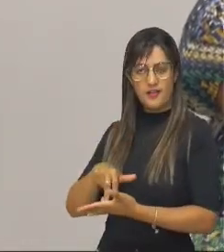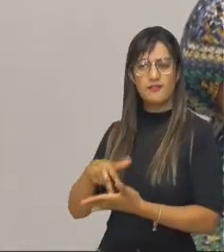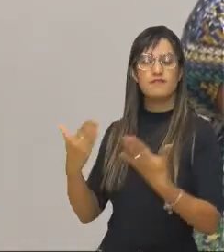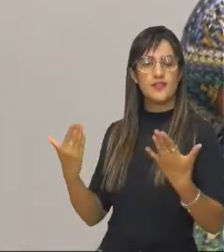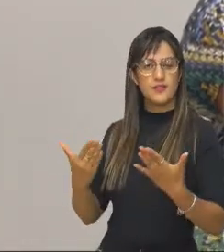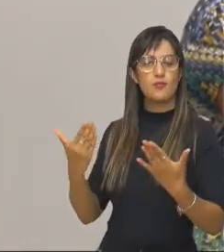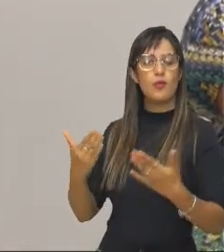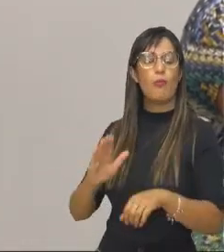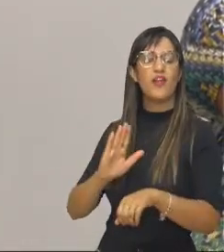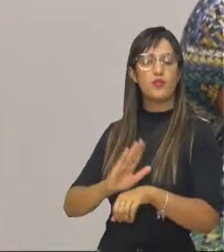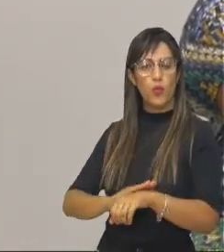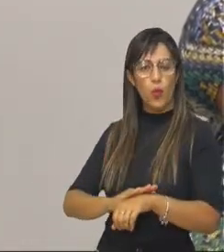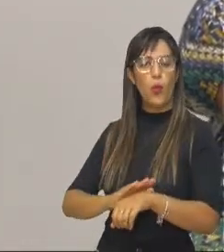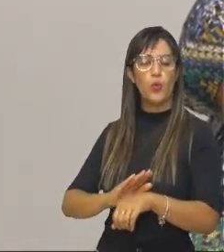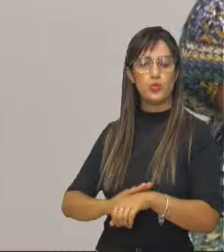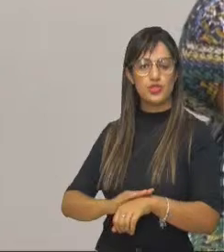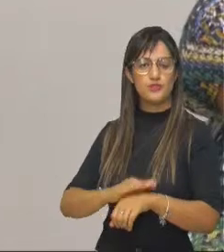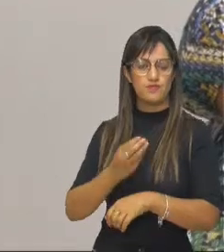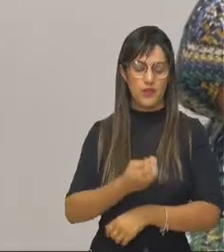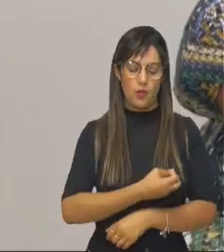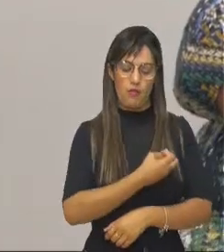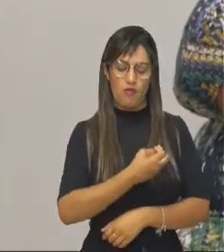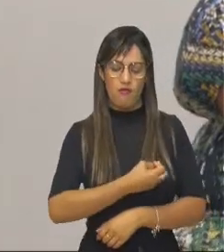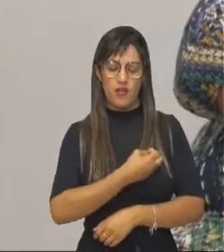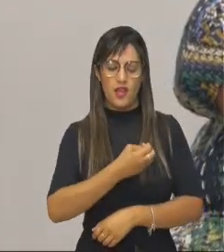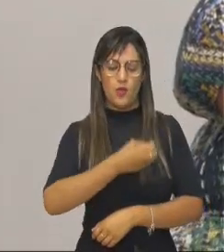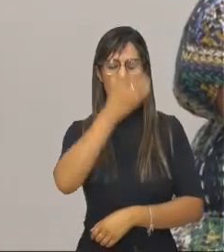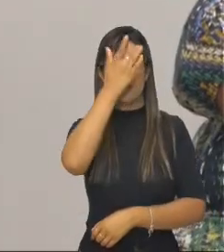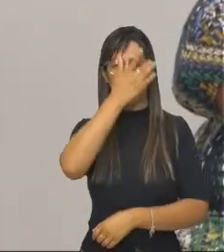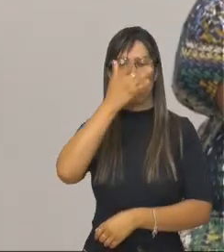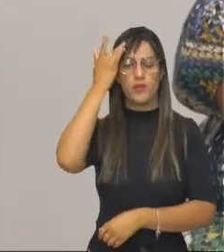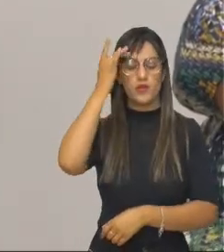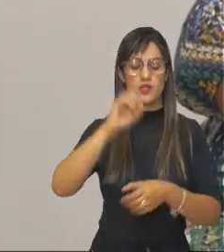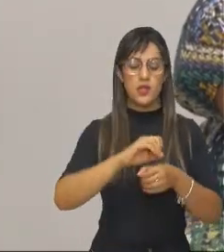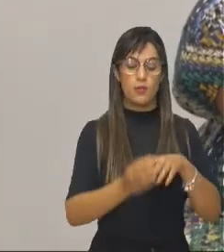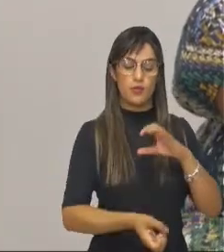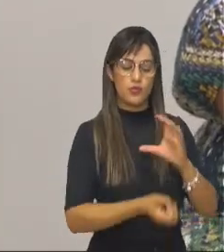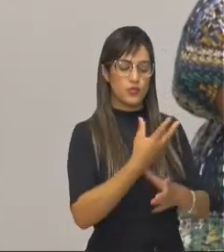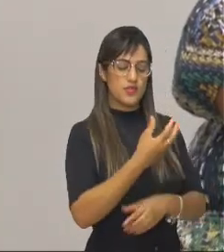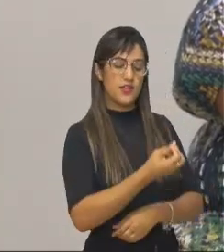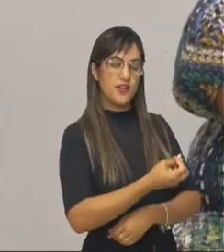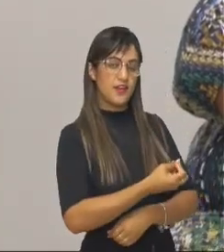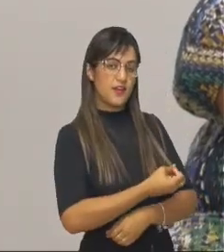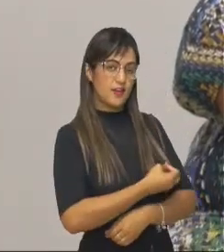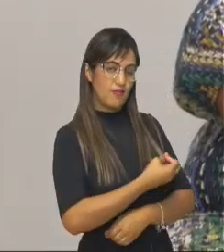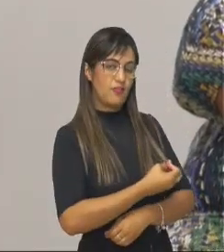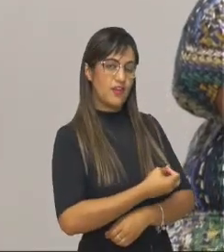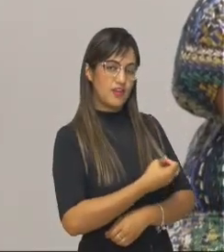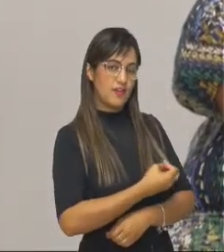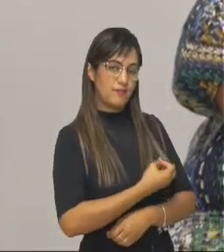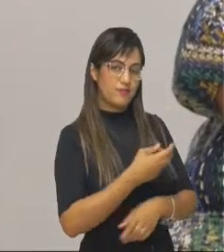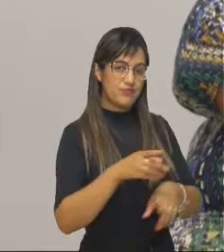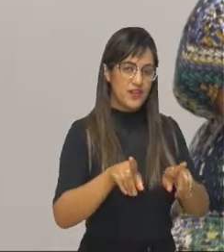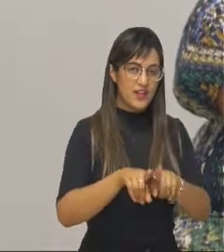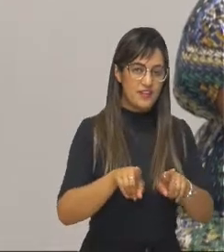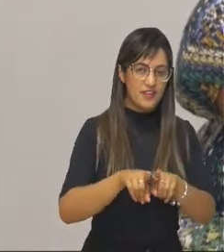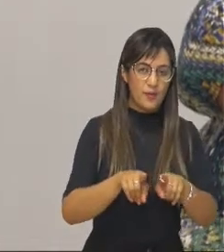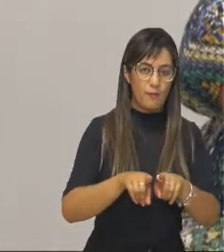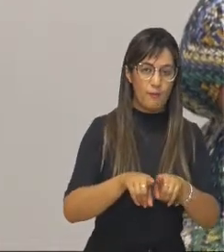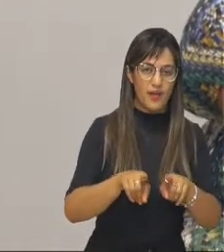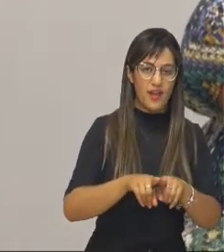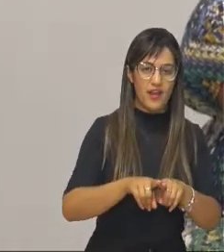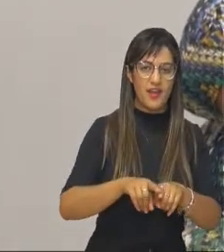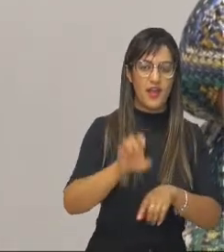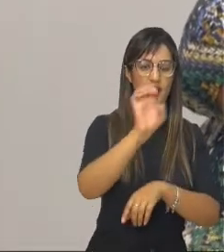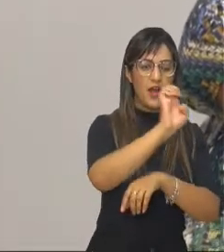existência enquanto Sistema Conselhos, nossa existência enquanto pessoas que produzem vida, apesar e também através do Brasil e dos Brasis